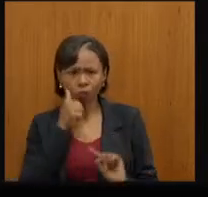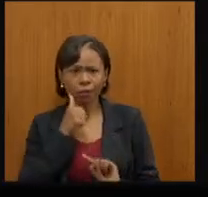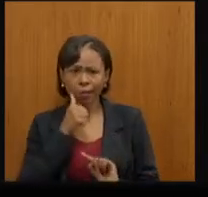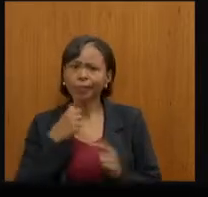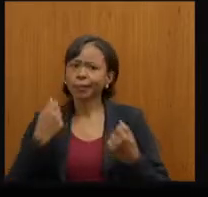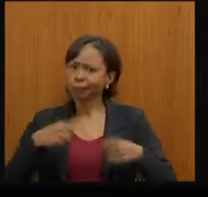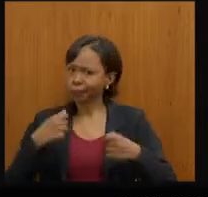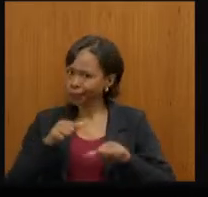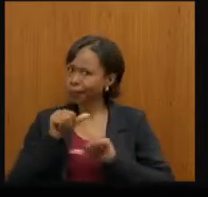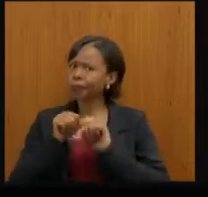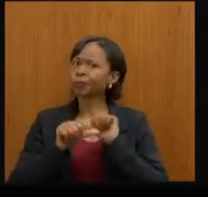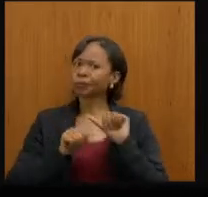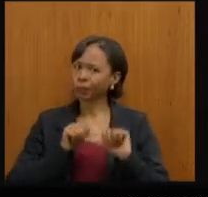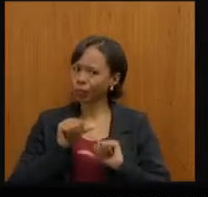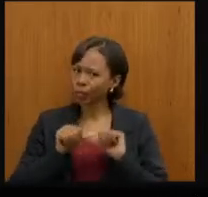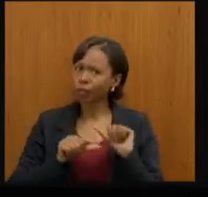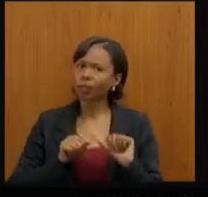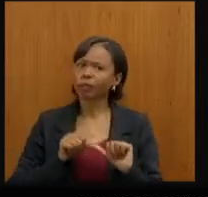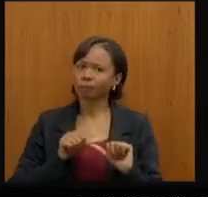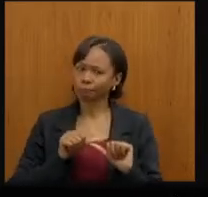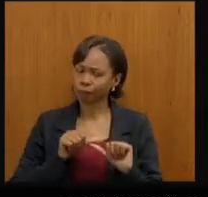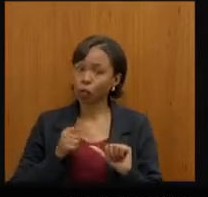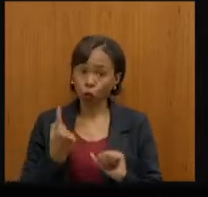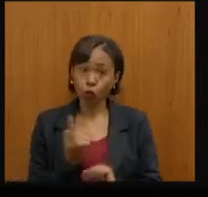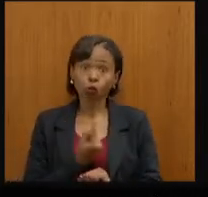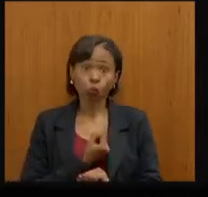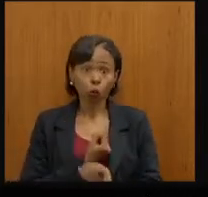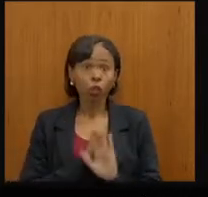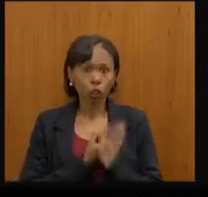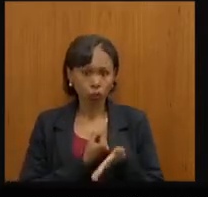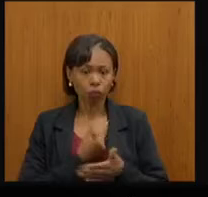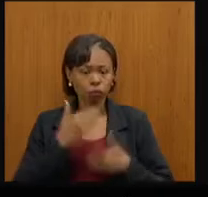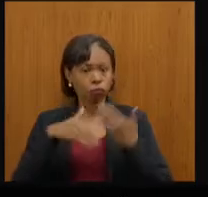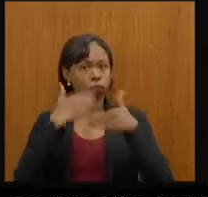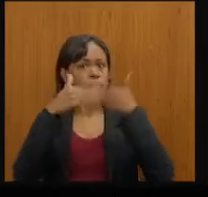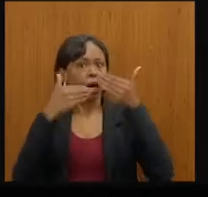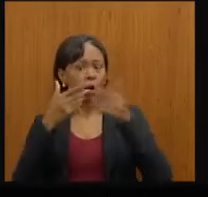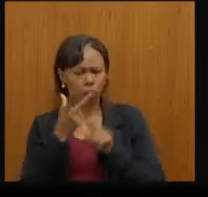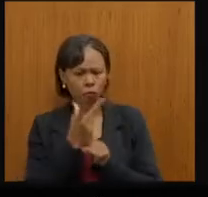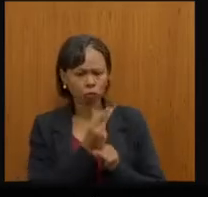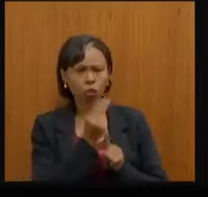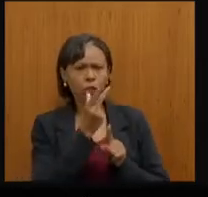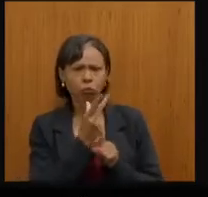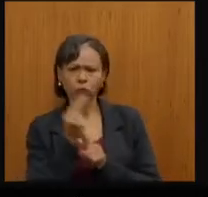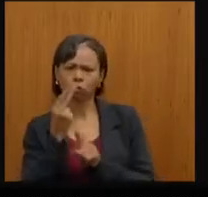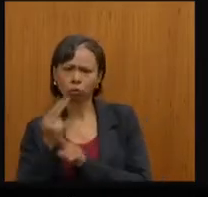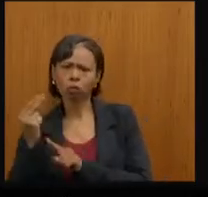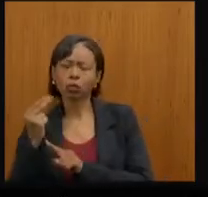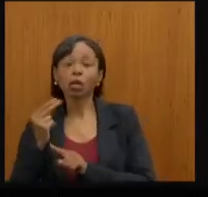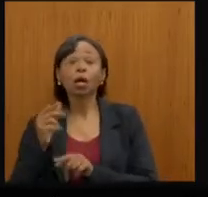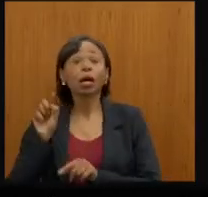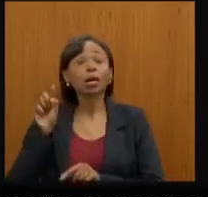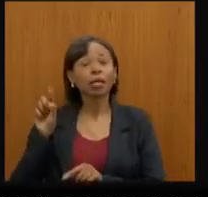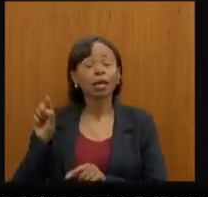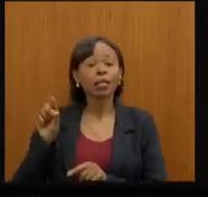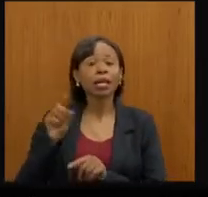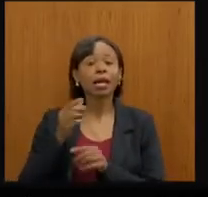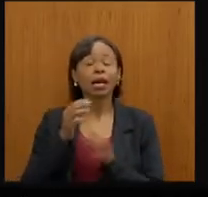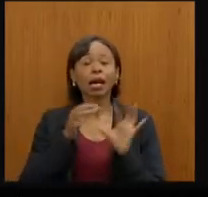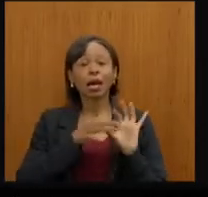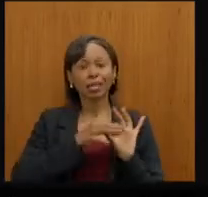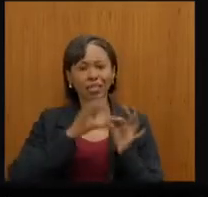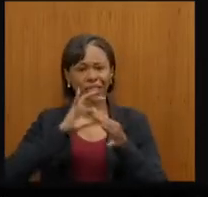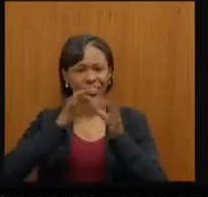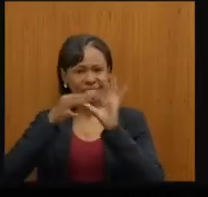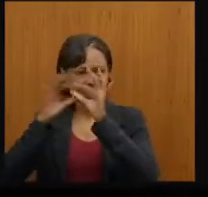isso tem que mudar já avançamos muito tivemos grandes avanços aconteceram as Olimpíadas agora né